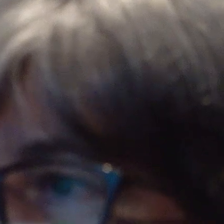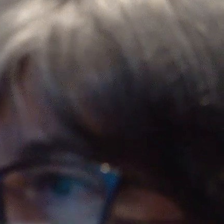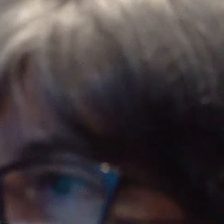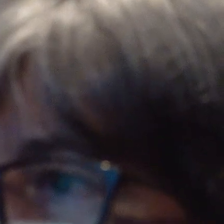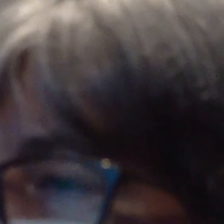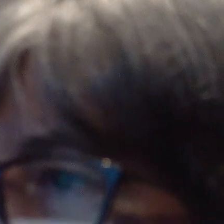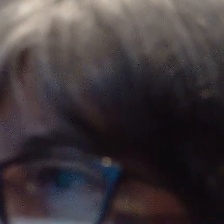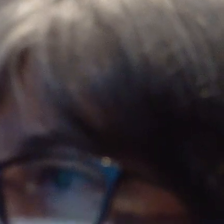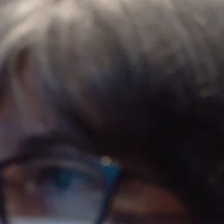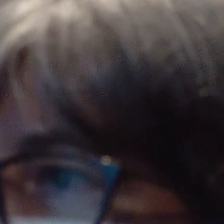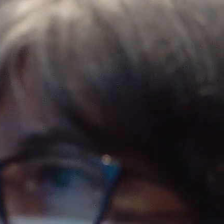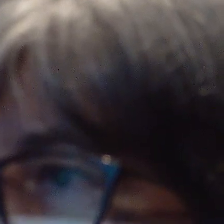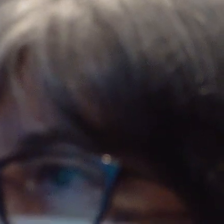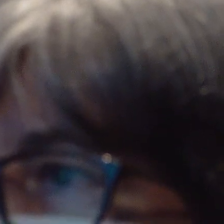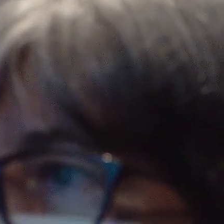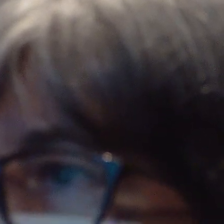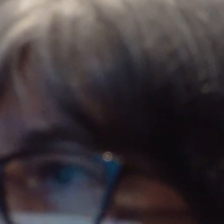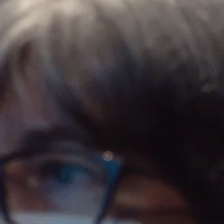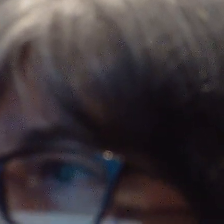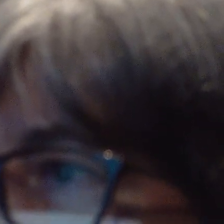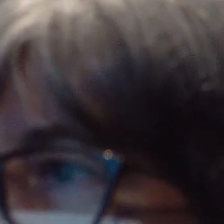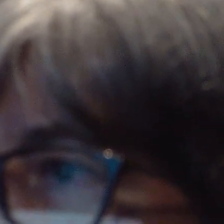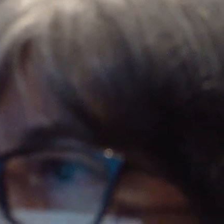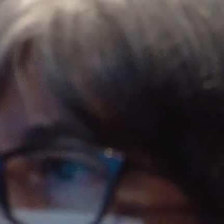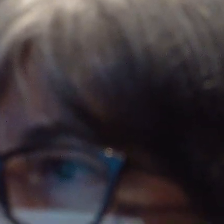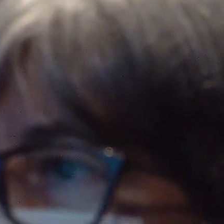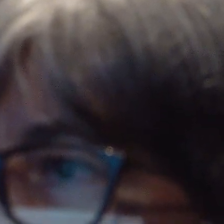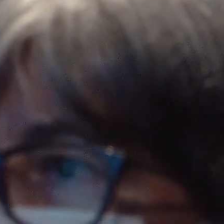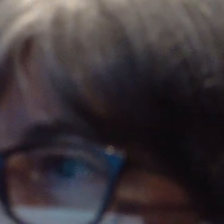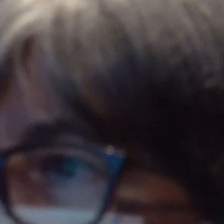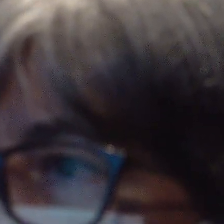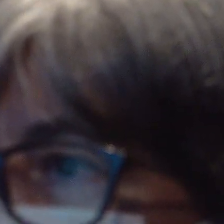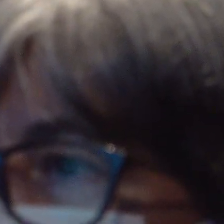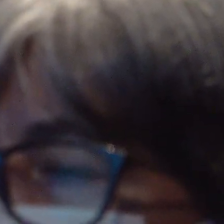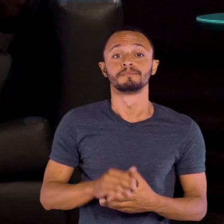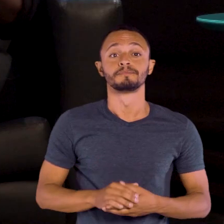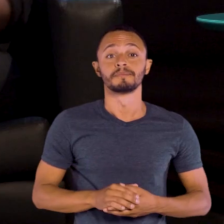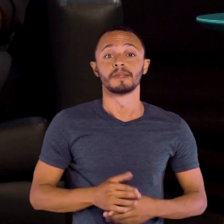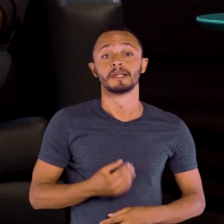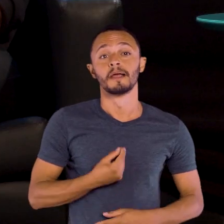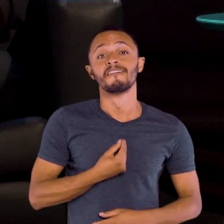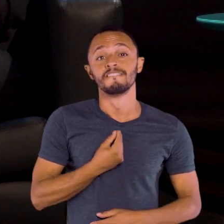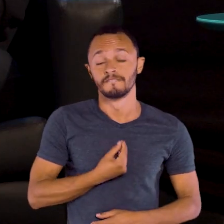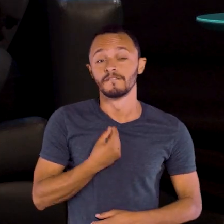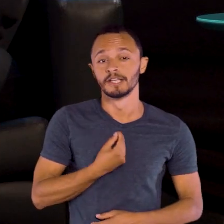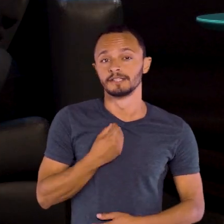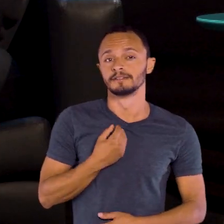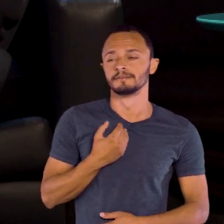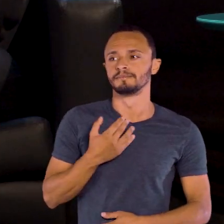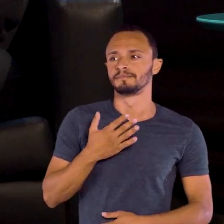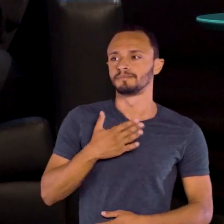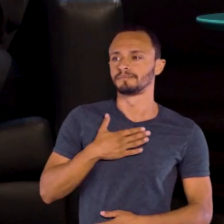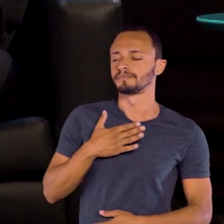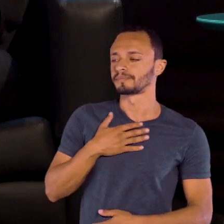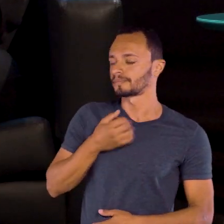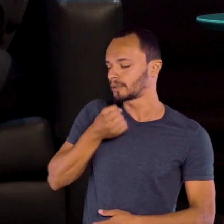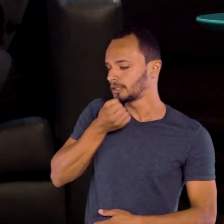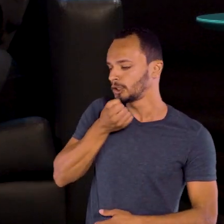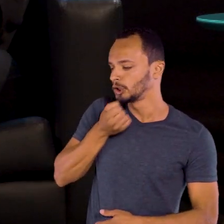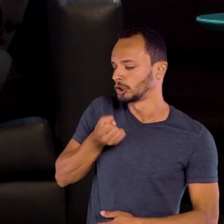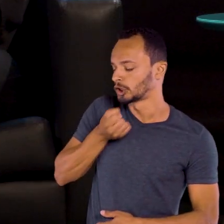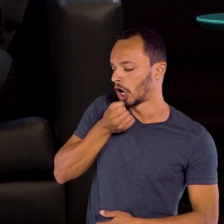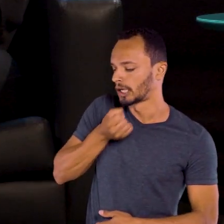livro O Crime do Cais do Valongo. Essa minha vida de jornalista, eu, na época,